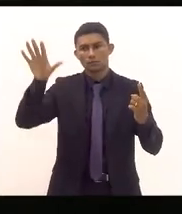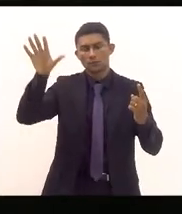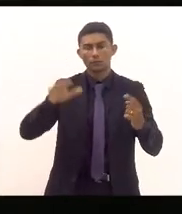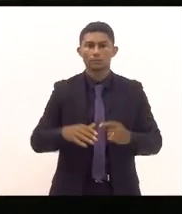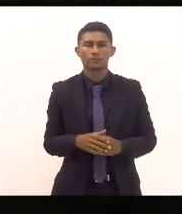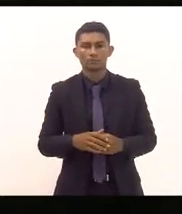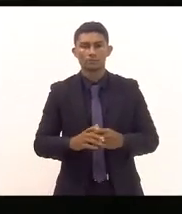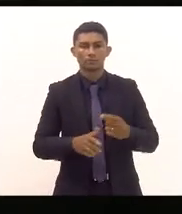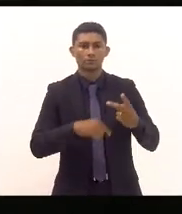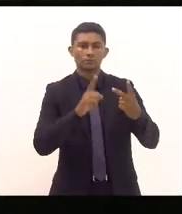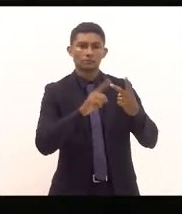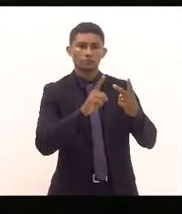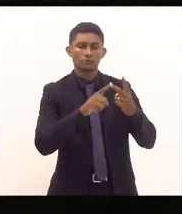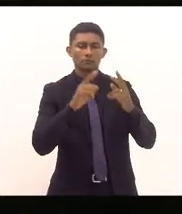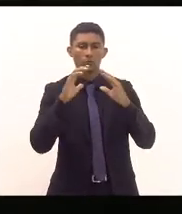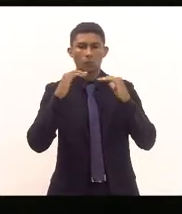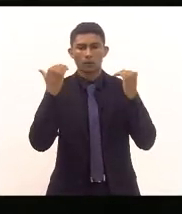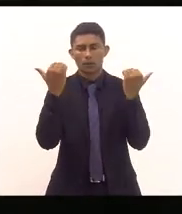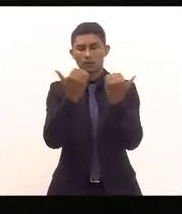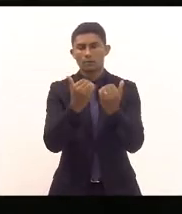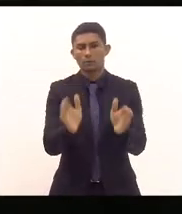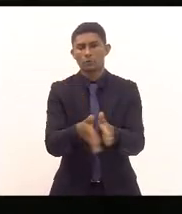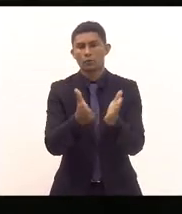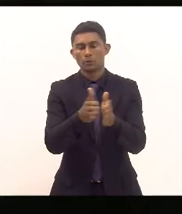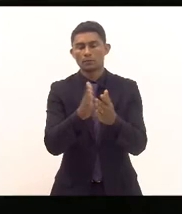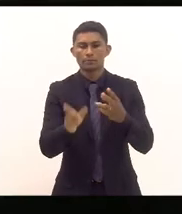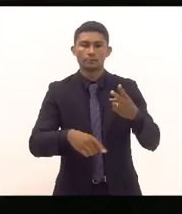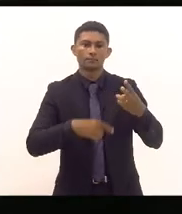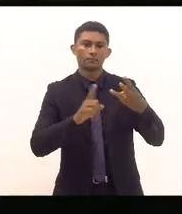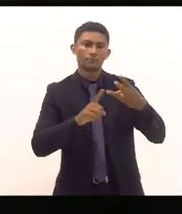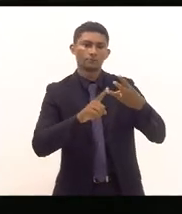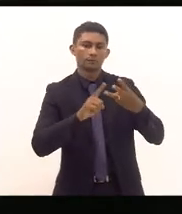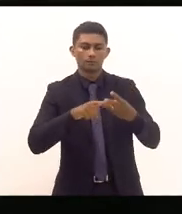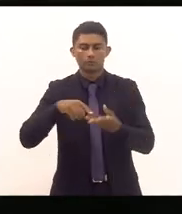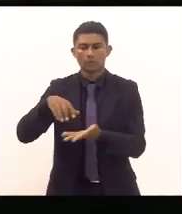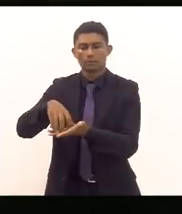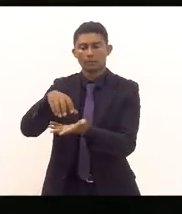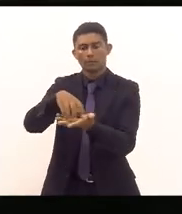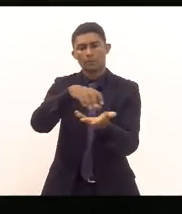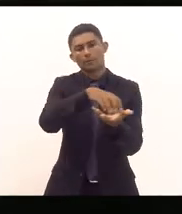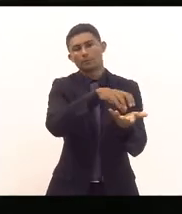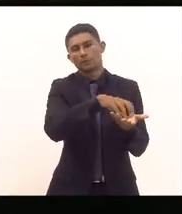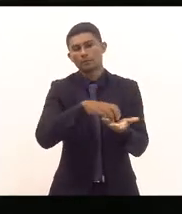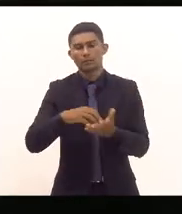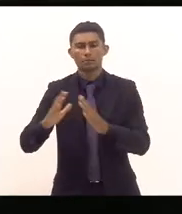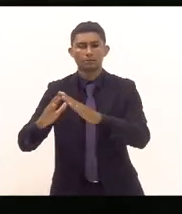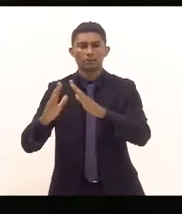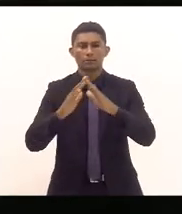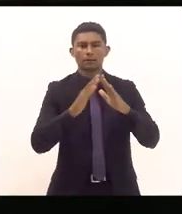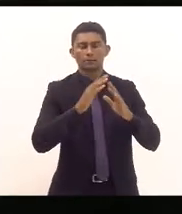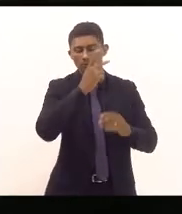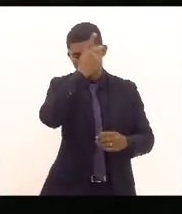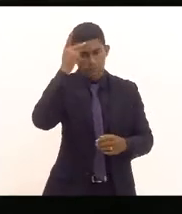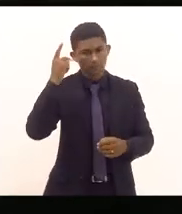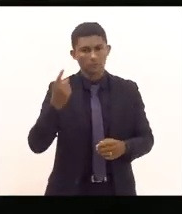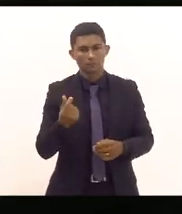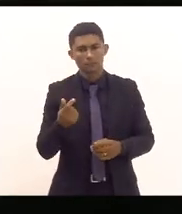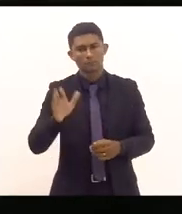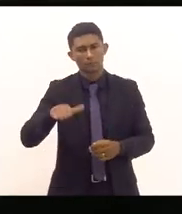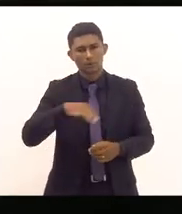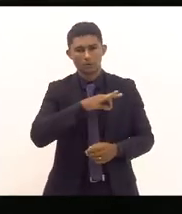dois comunidades carentes três conjuntos habitacionais destinados a moradores de baixa renda